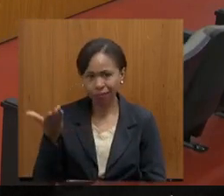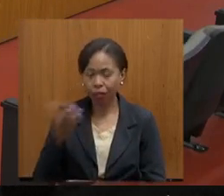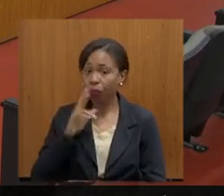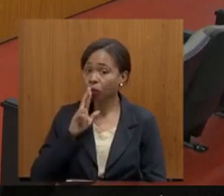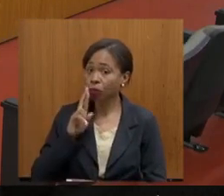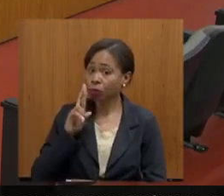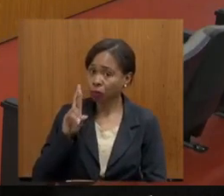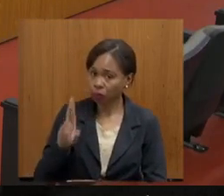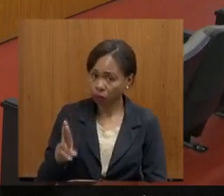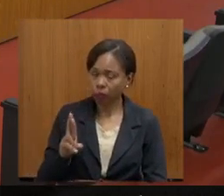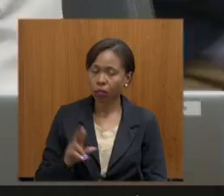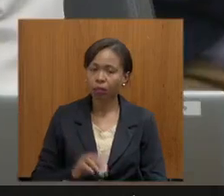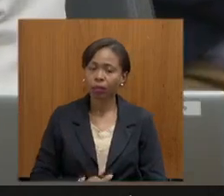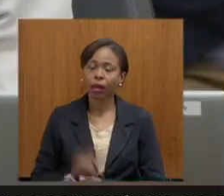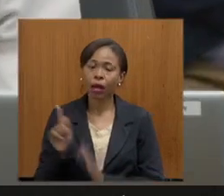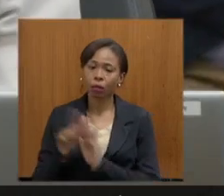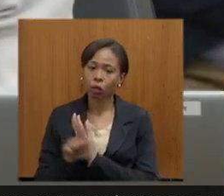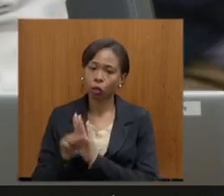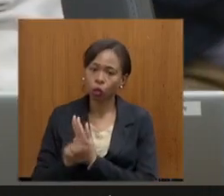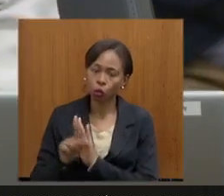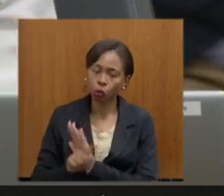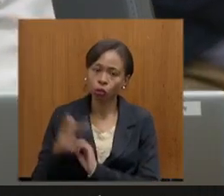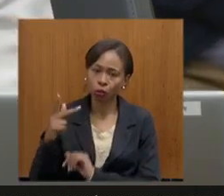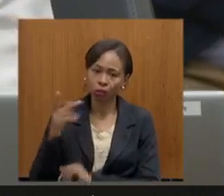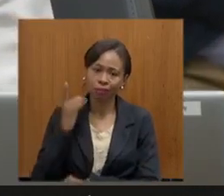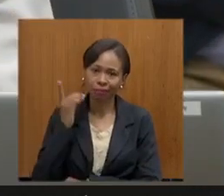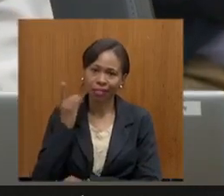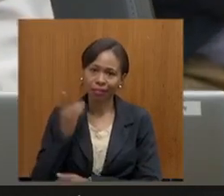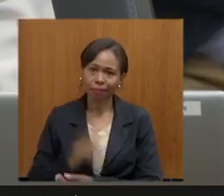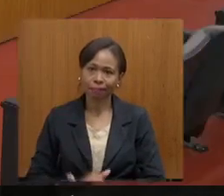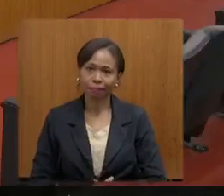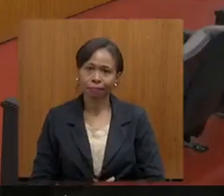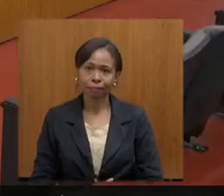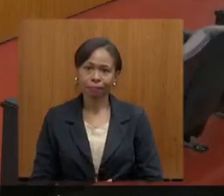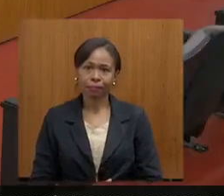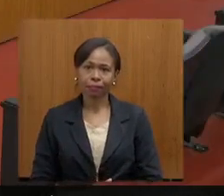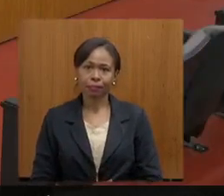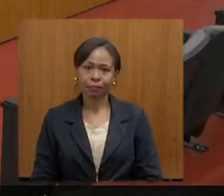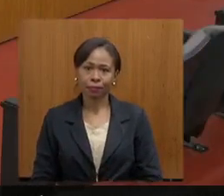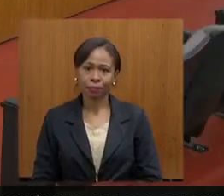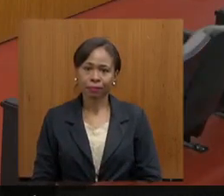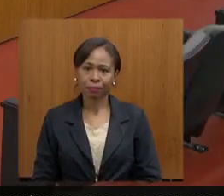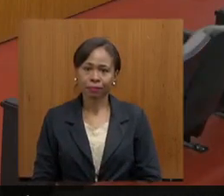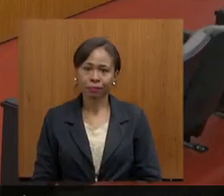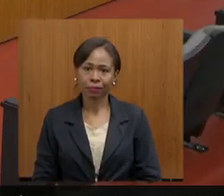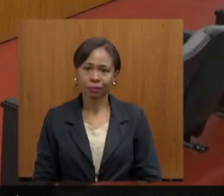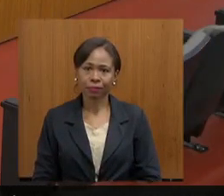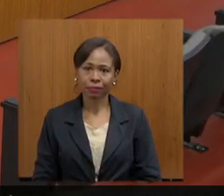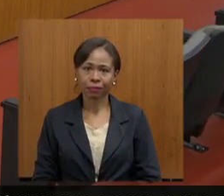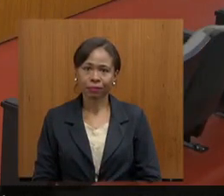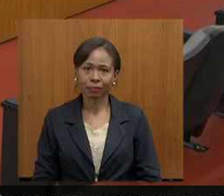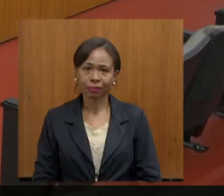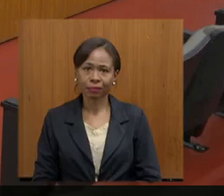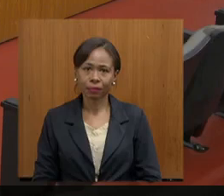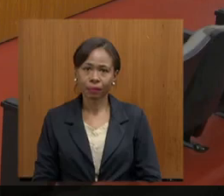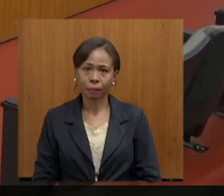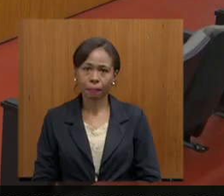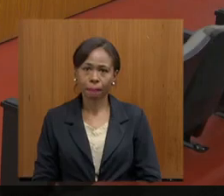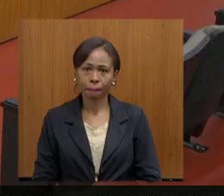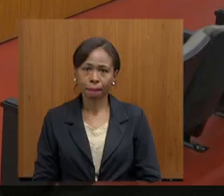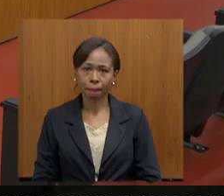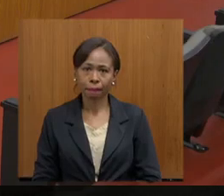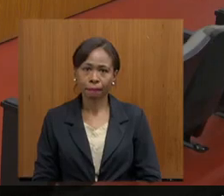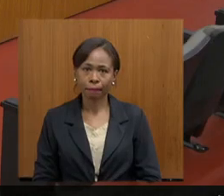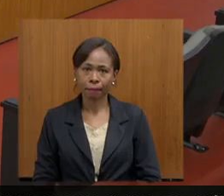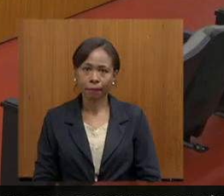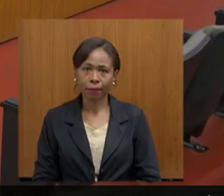respondendo aí esquece acionamentos do deputado Eu só consigo contar que eu vou pegar um número aqui